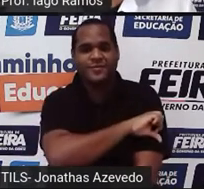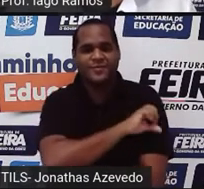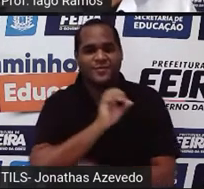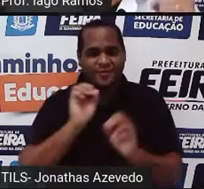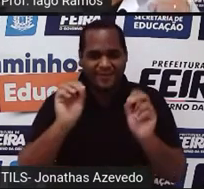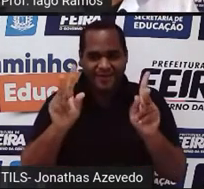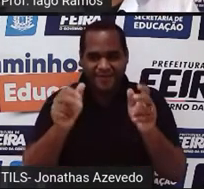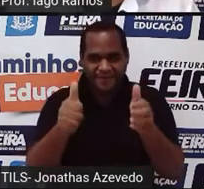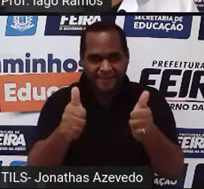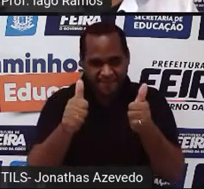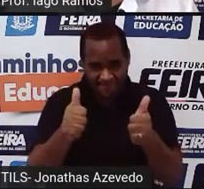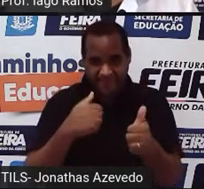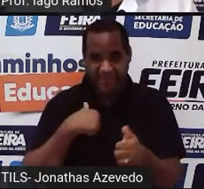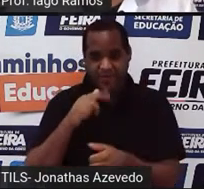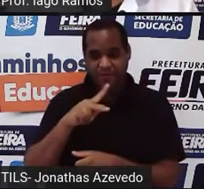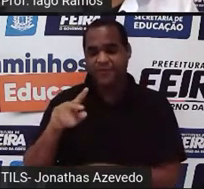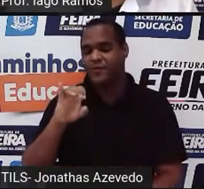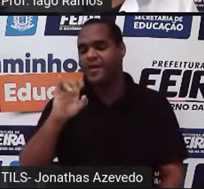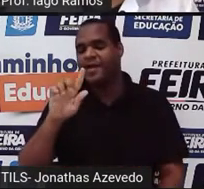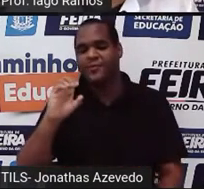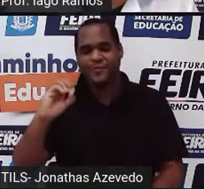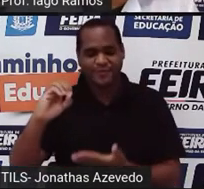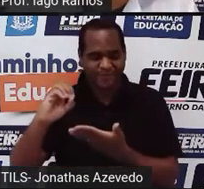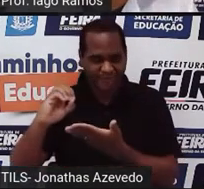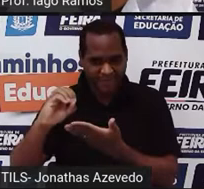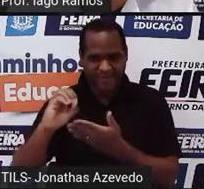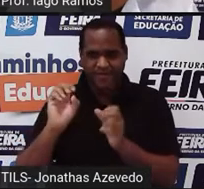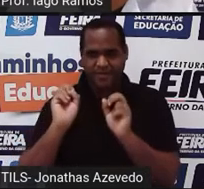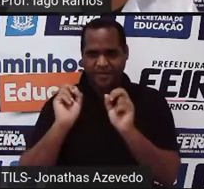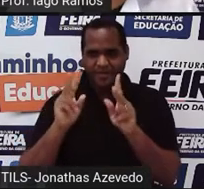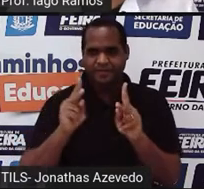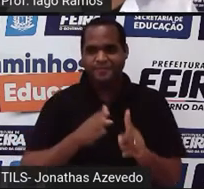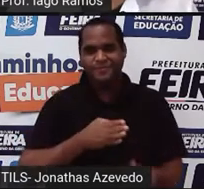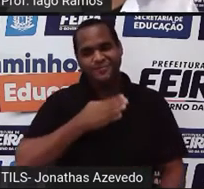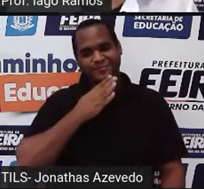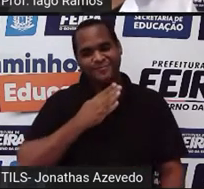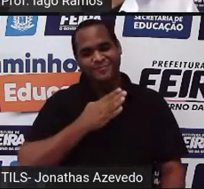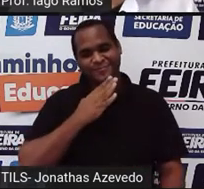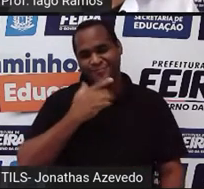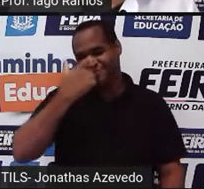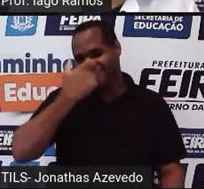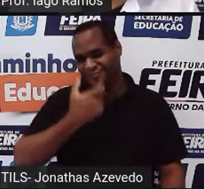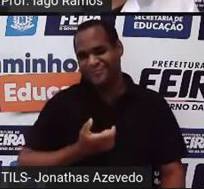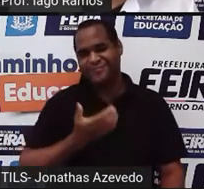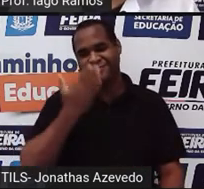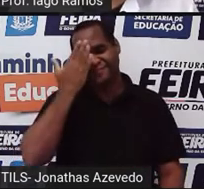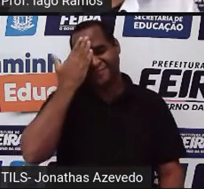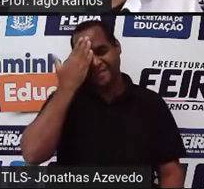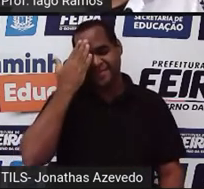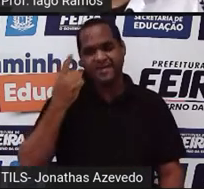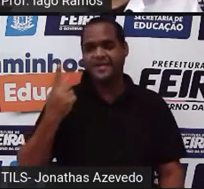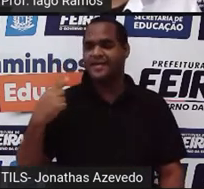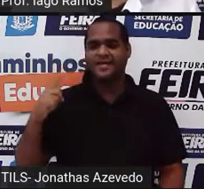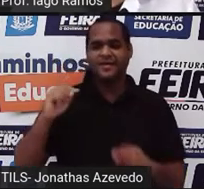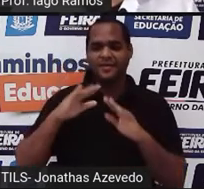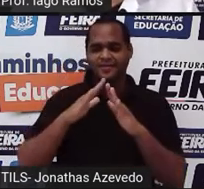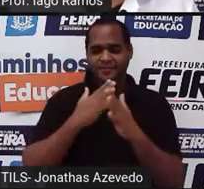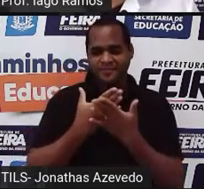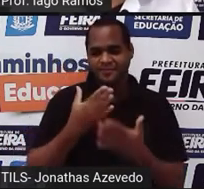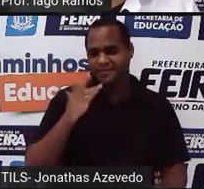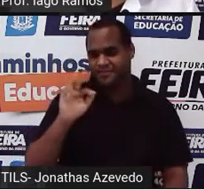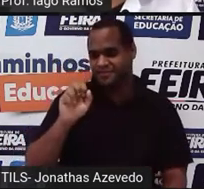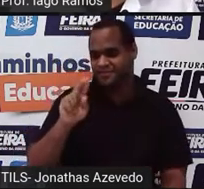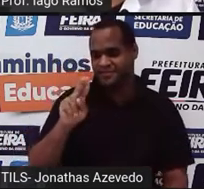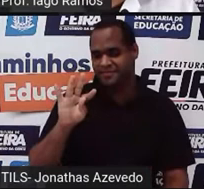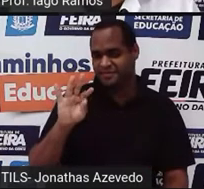bom? Eu sou o professor Iago Ramos, bem possível que você já me conheça. Venho lá da Escola Municipal